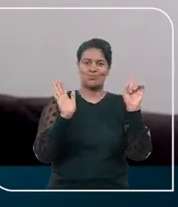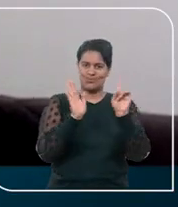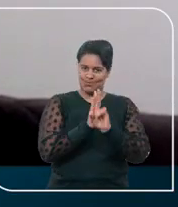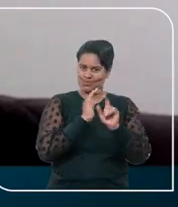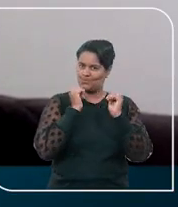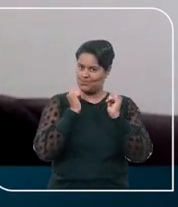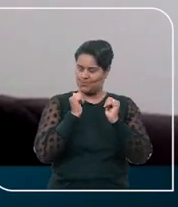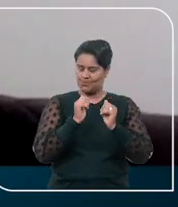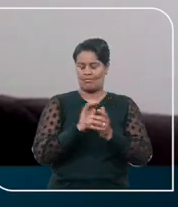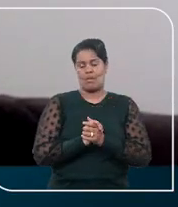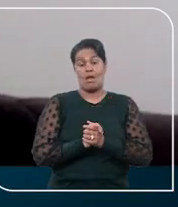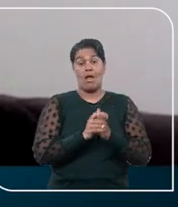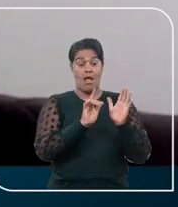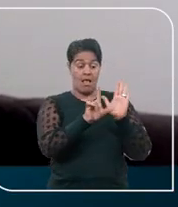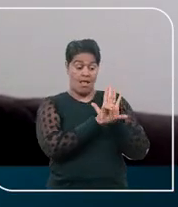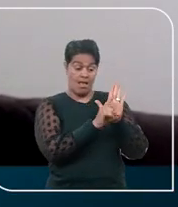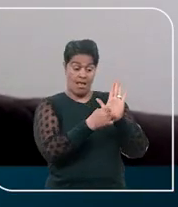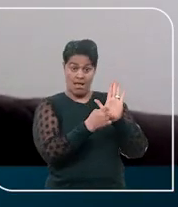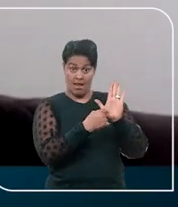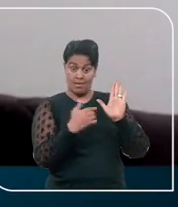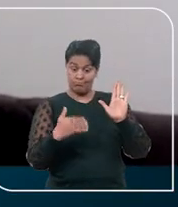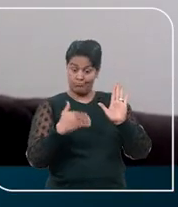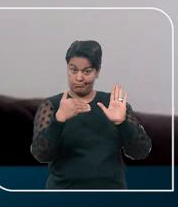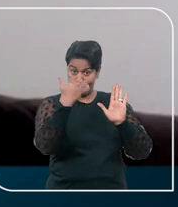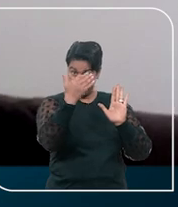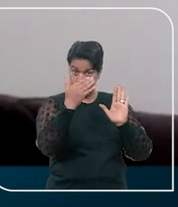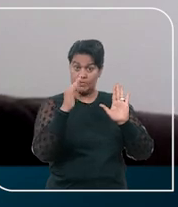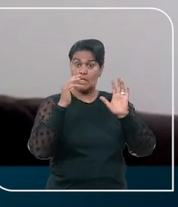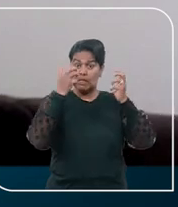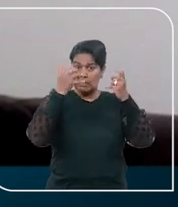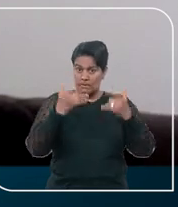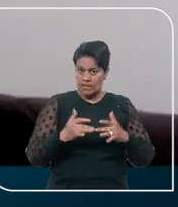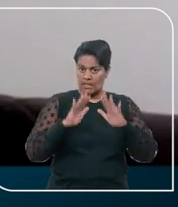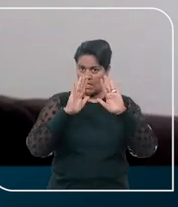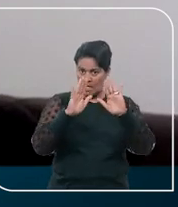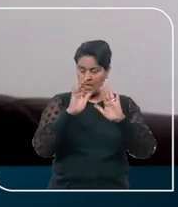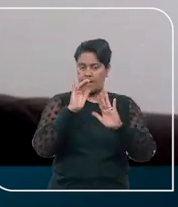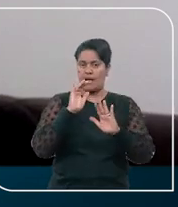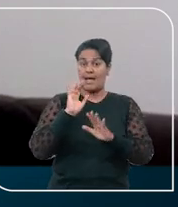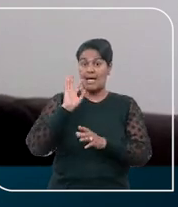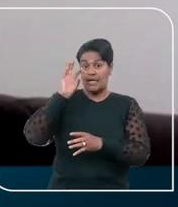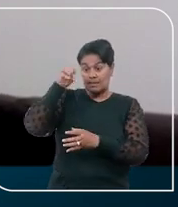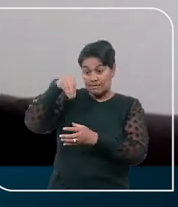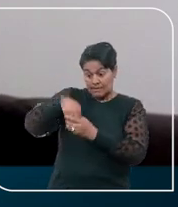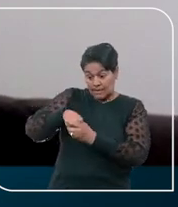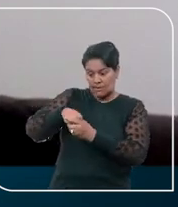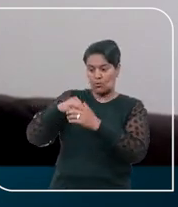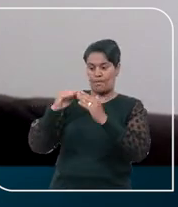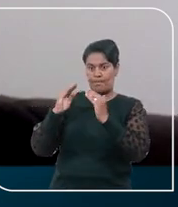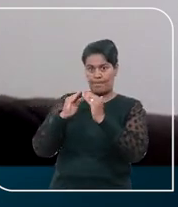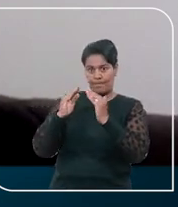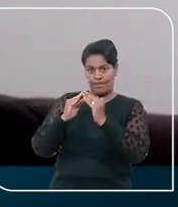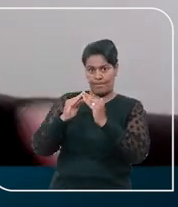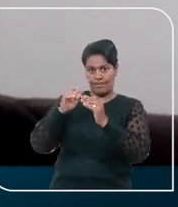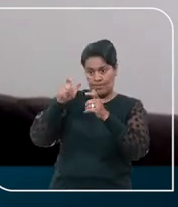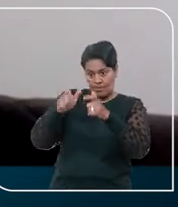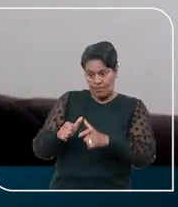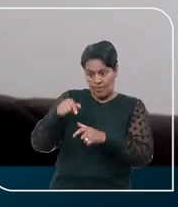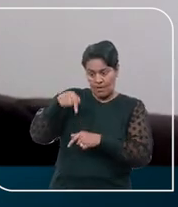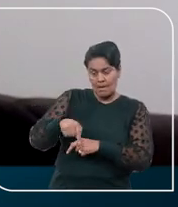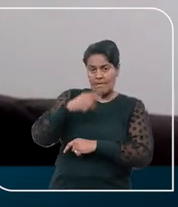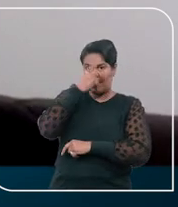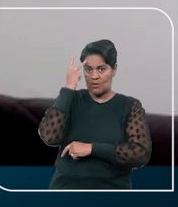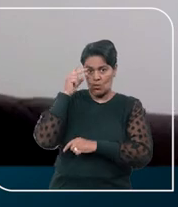legislação em que a figura do síndico poderia ser exclusivamente um síndico condômino. E é claro que os